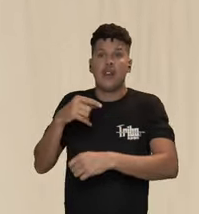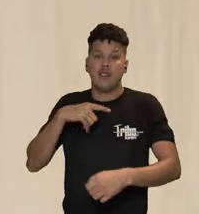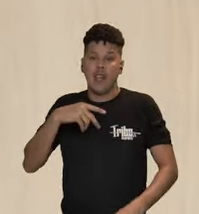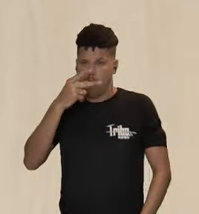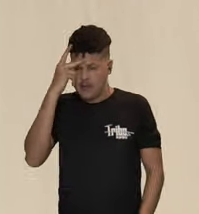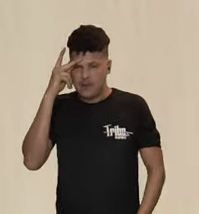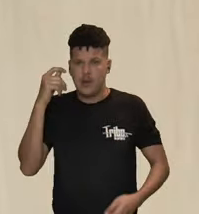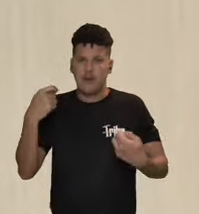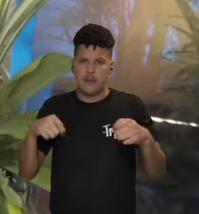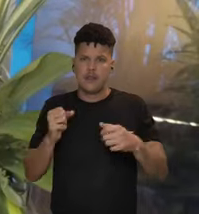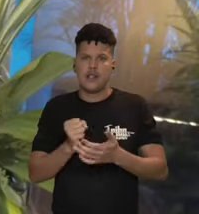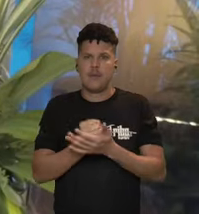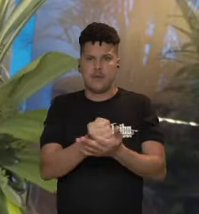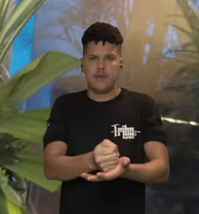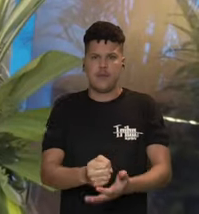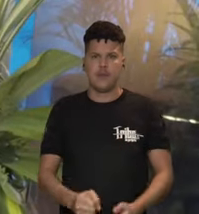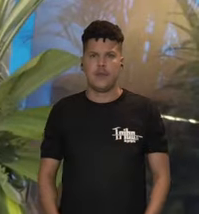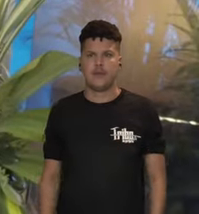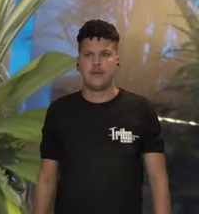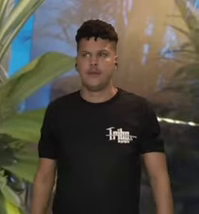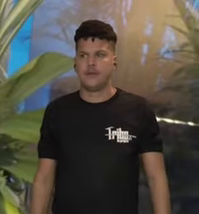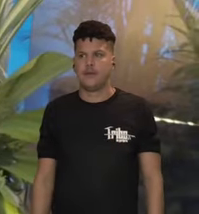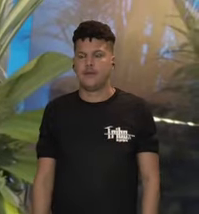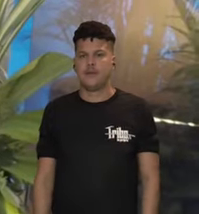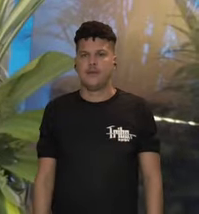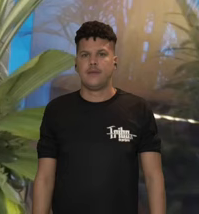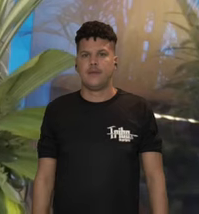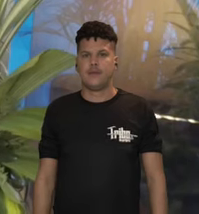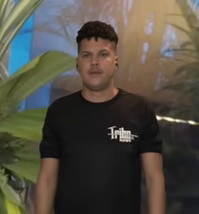mano? É isso aí, mano. Yeah. Bora, bora.